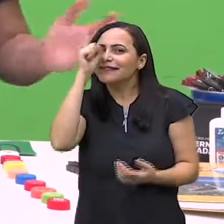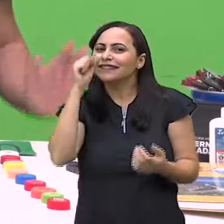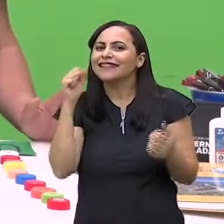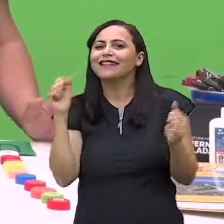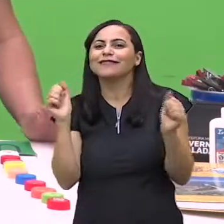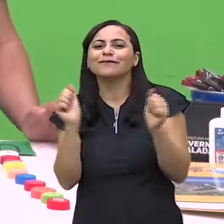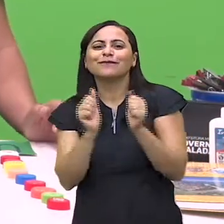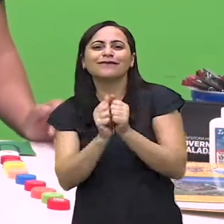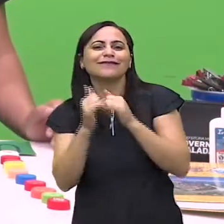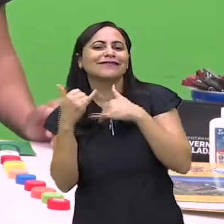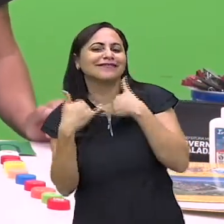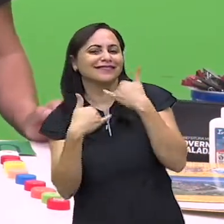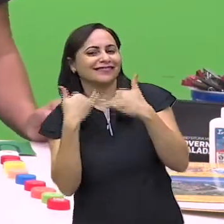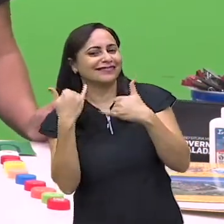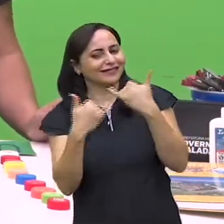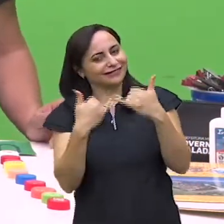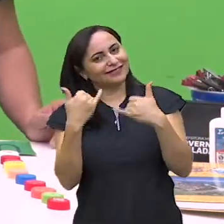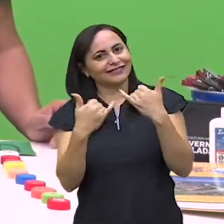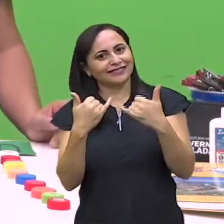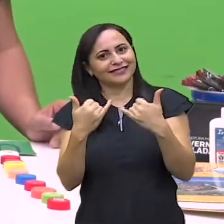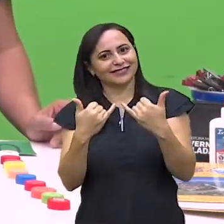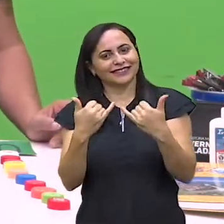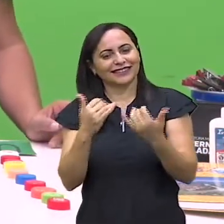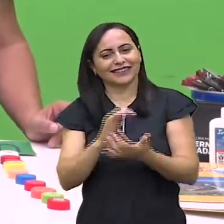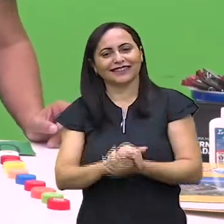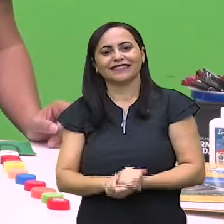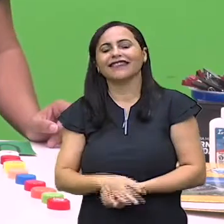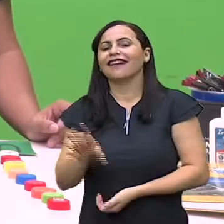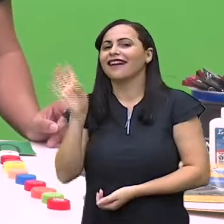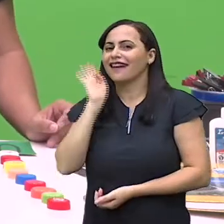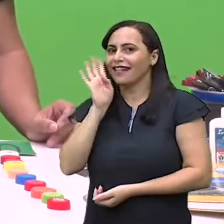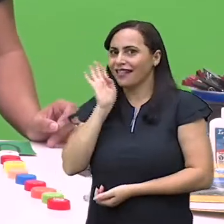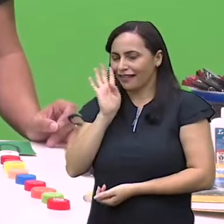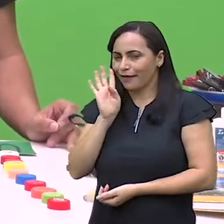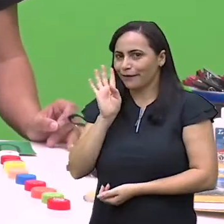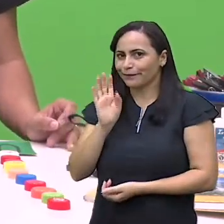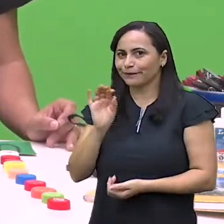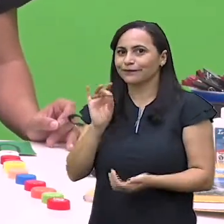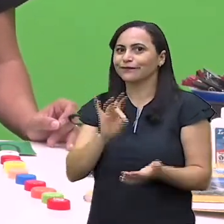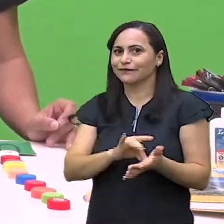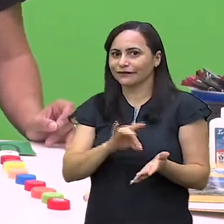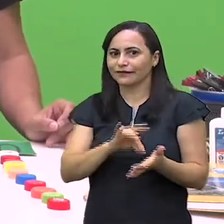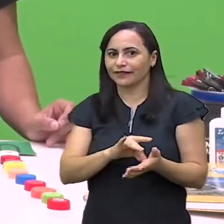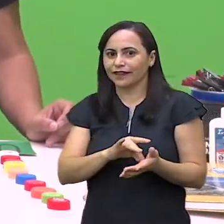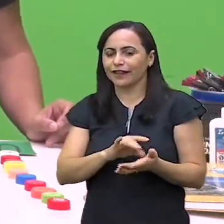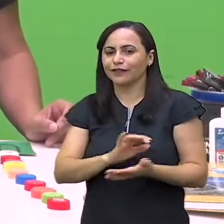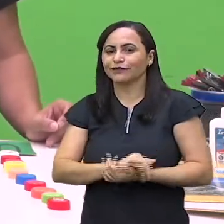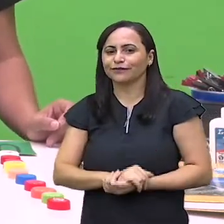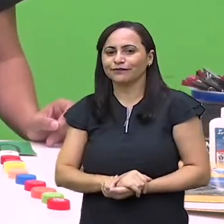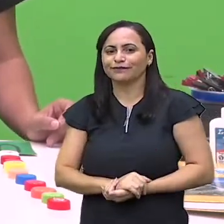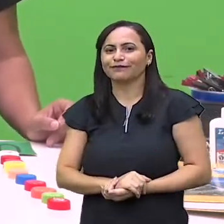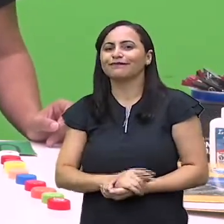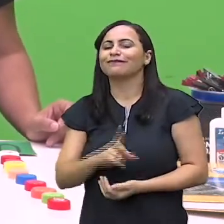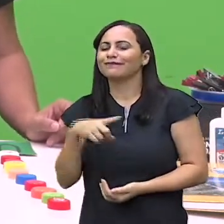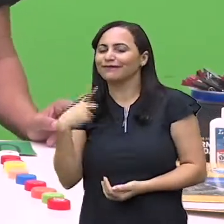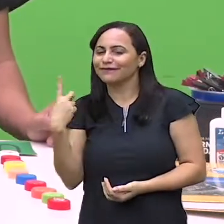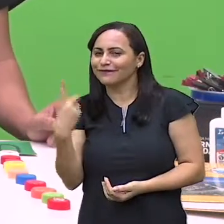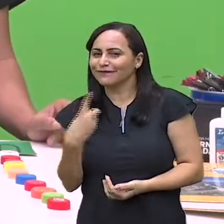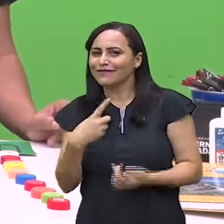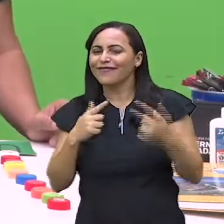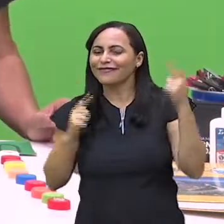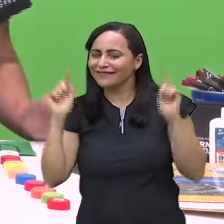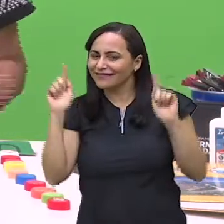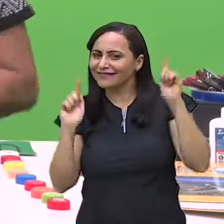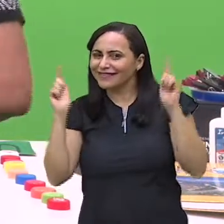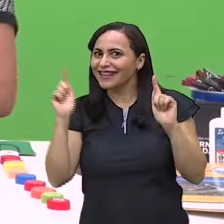Brincando! Brincando, isso mesmo. E é muito divertido, não é? Muito legal. Não se enganem, a gente diverte aqui muito, não é, professora?